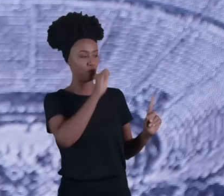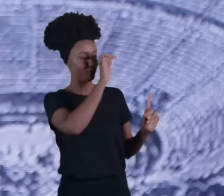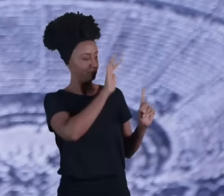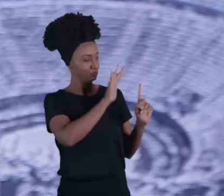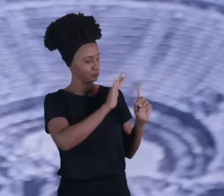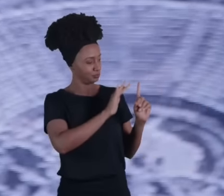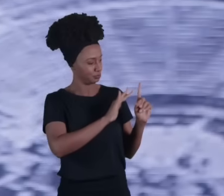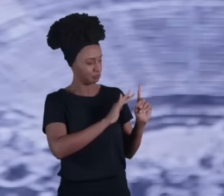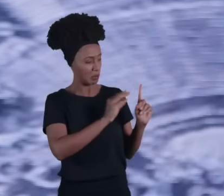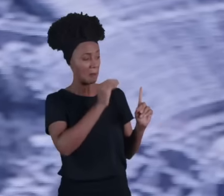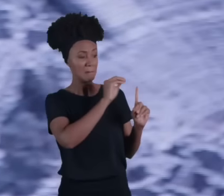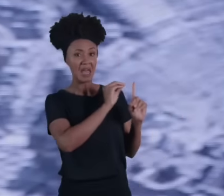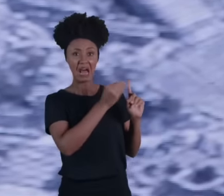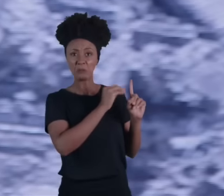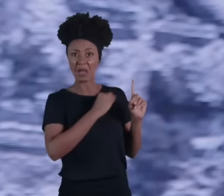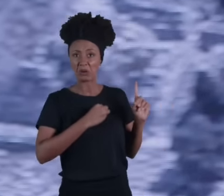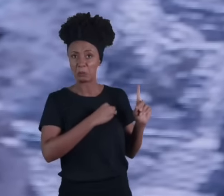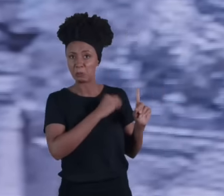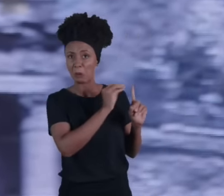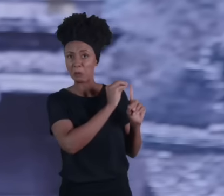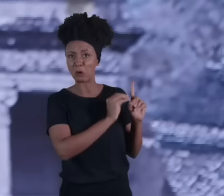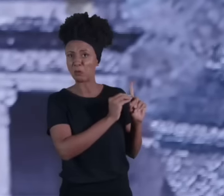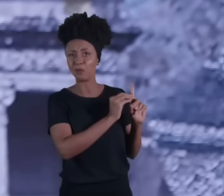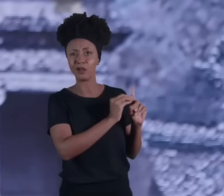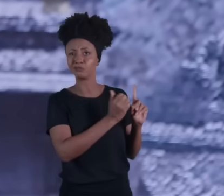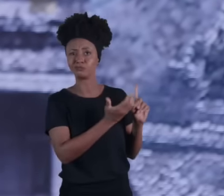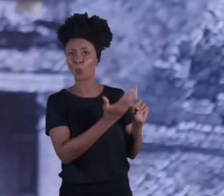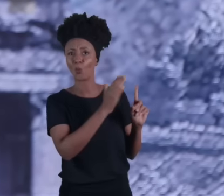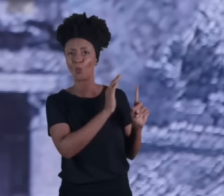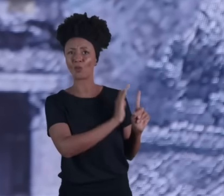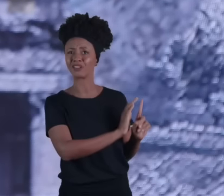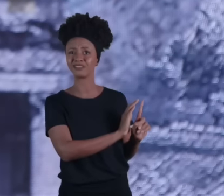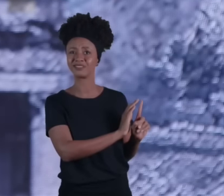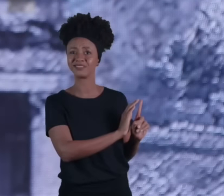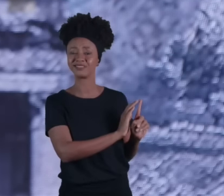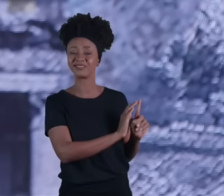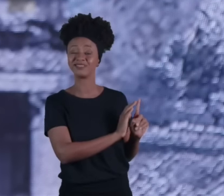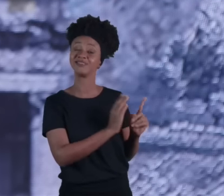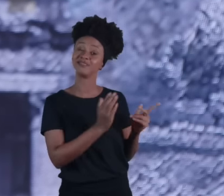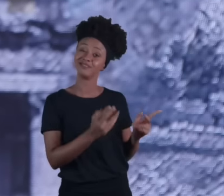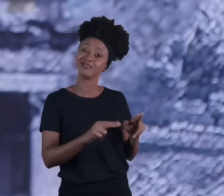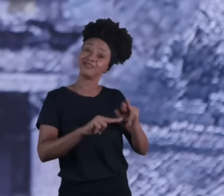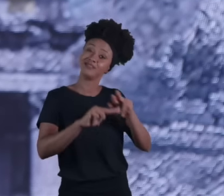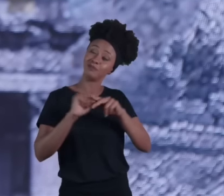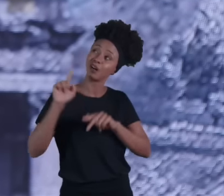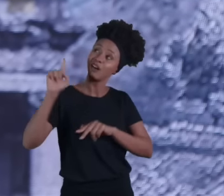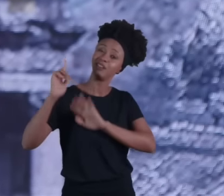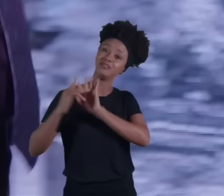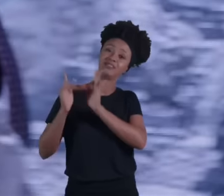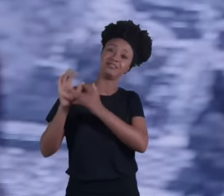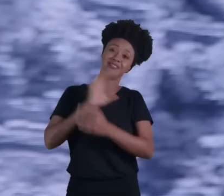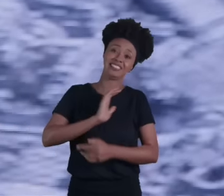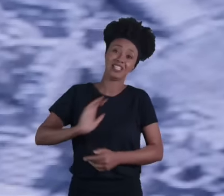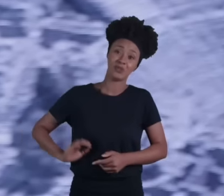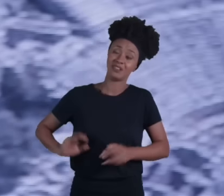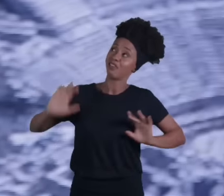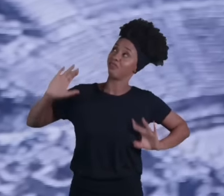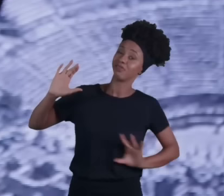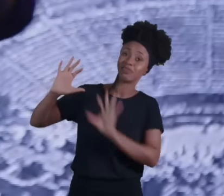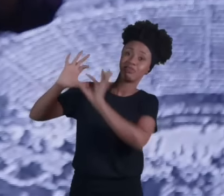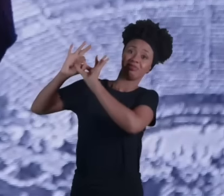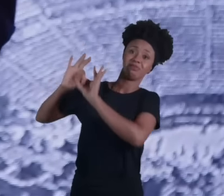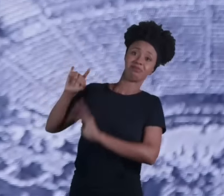seus pecados. Então diga, é em Cristo, é nele que